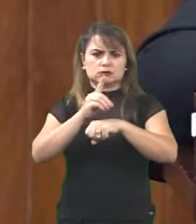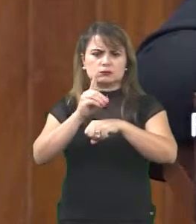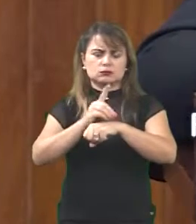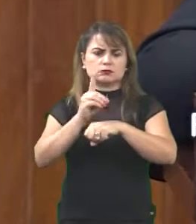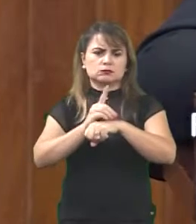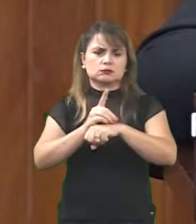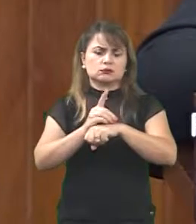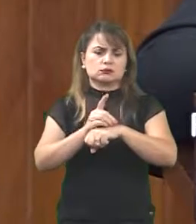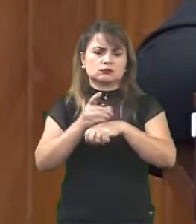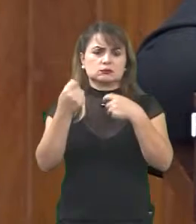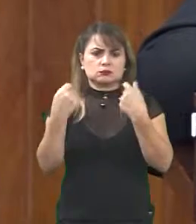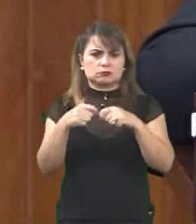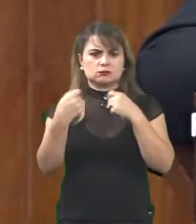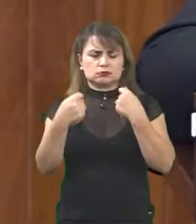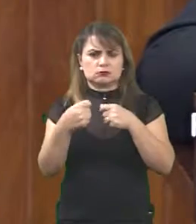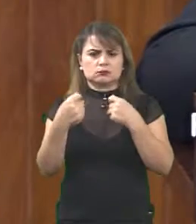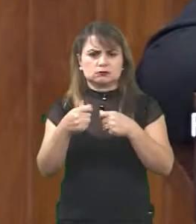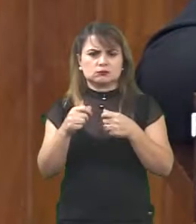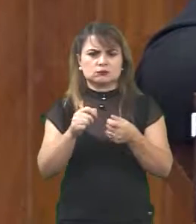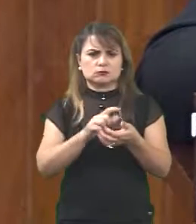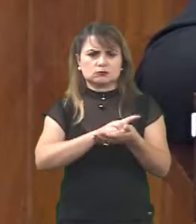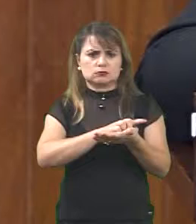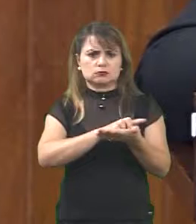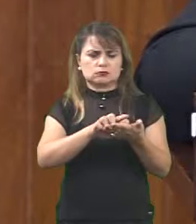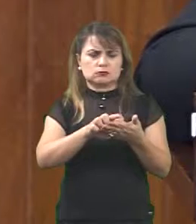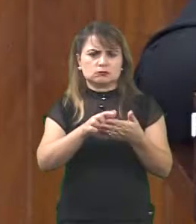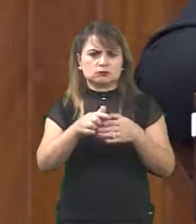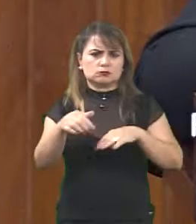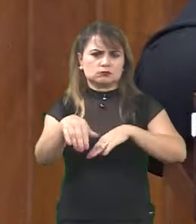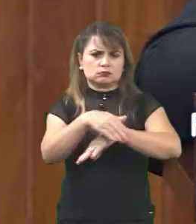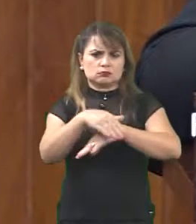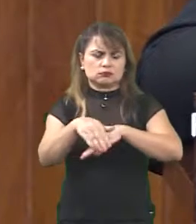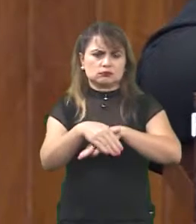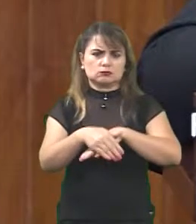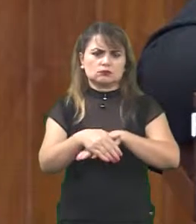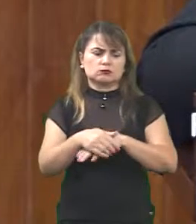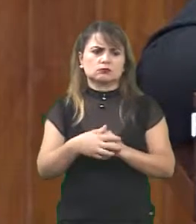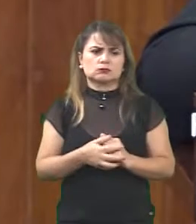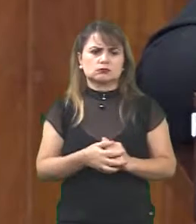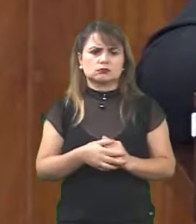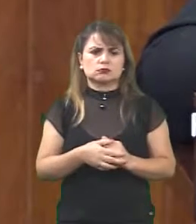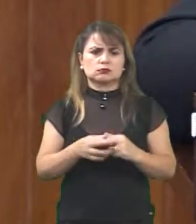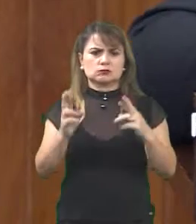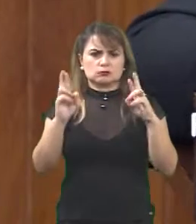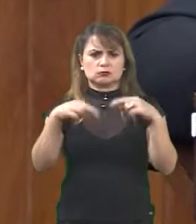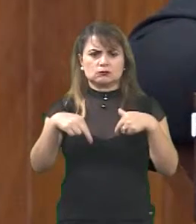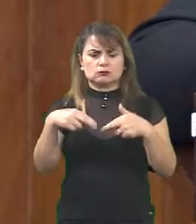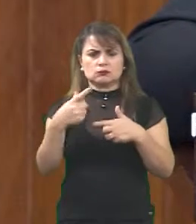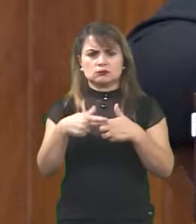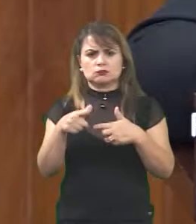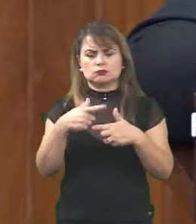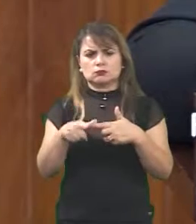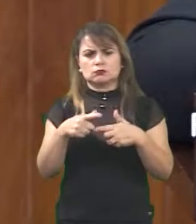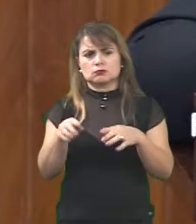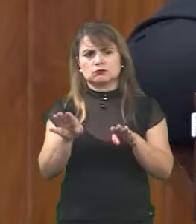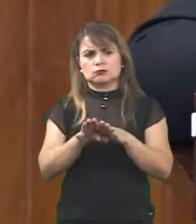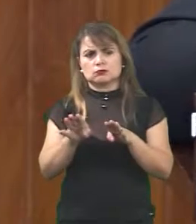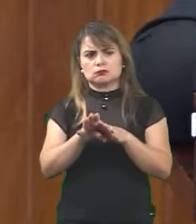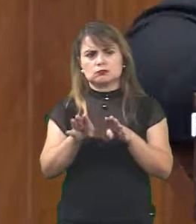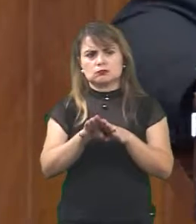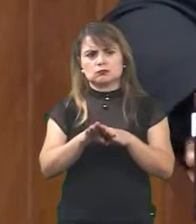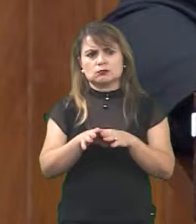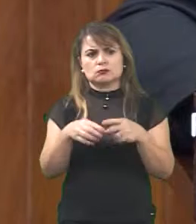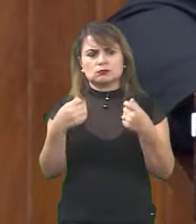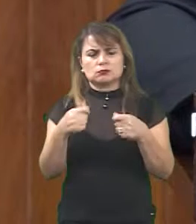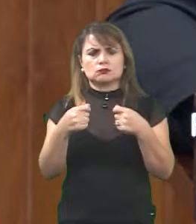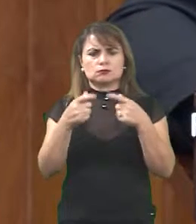desse requerimento, aproveitar agora no começo do ano, com um pouco mais de recurso, para que possa